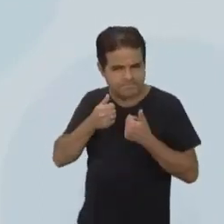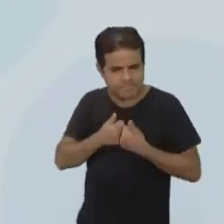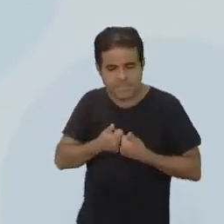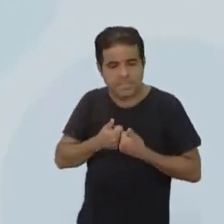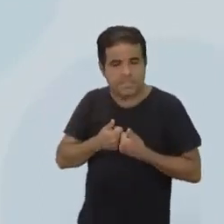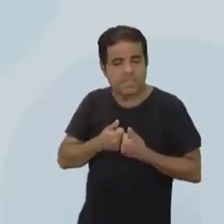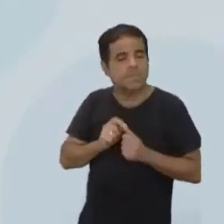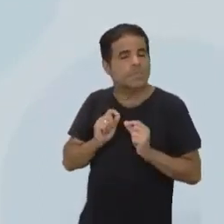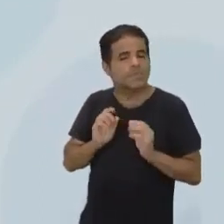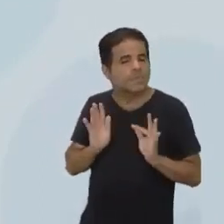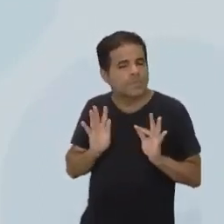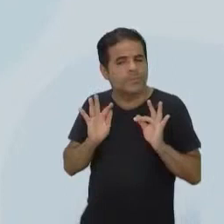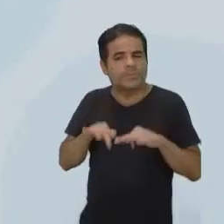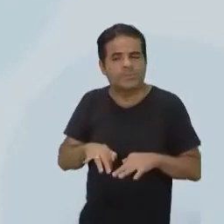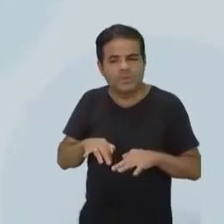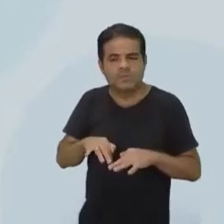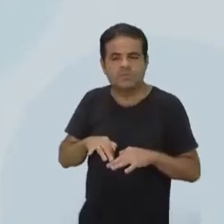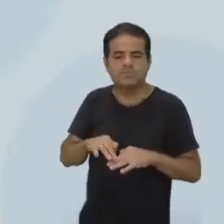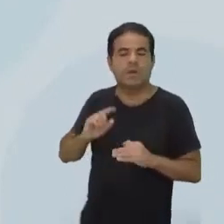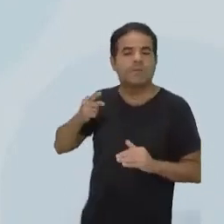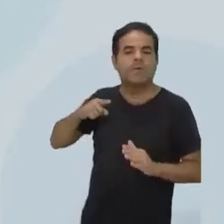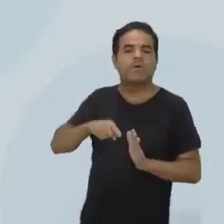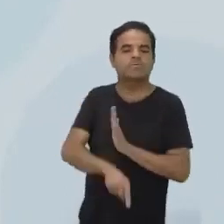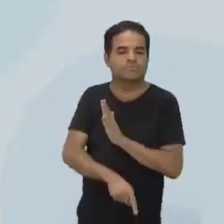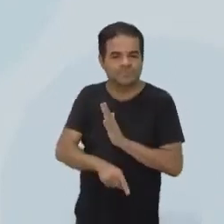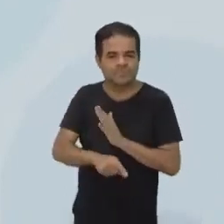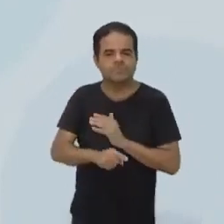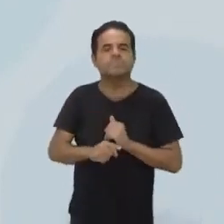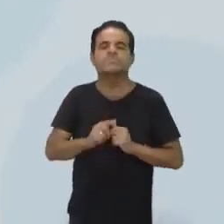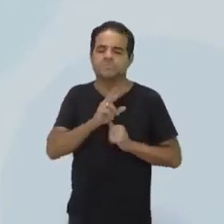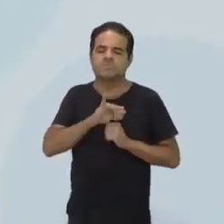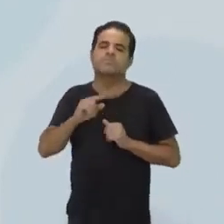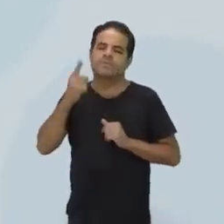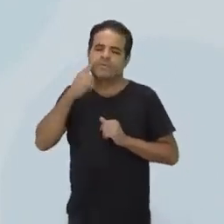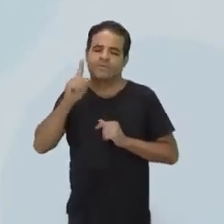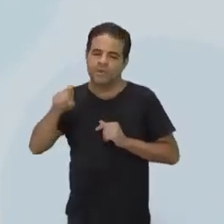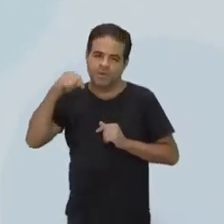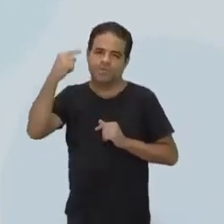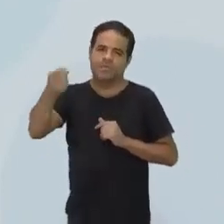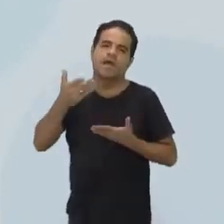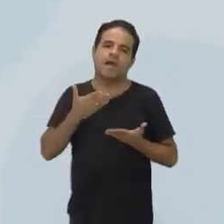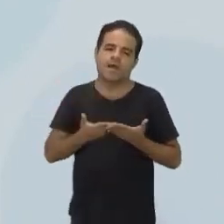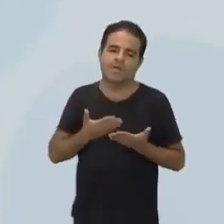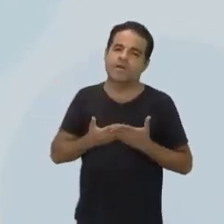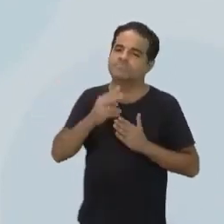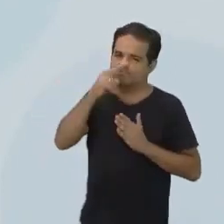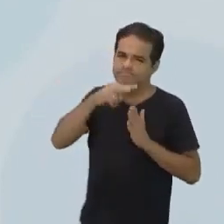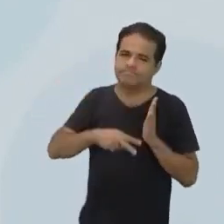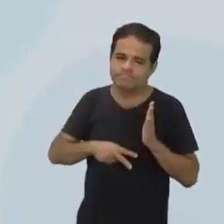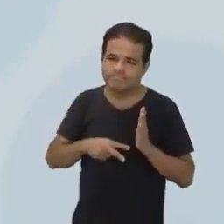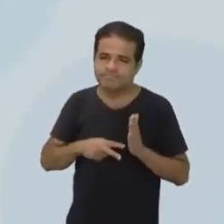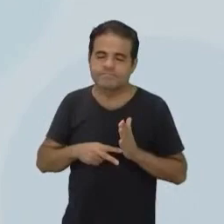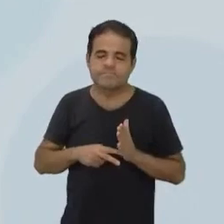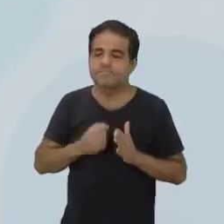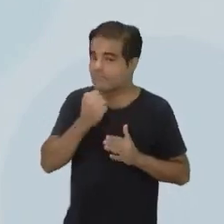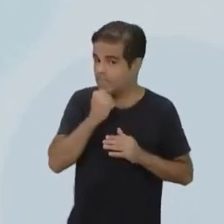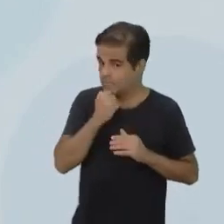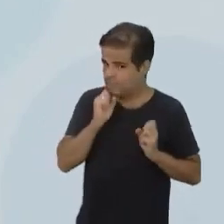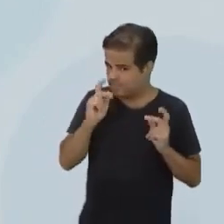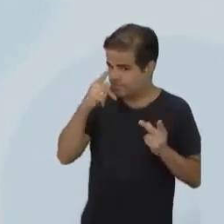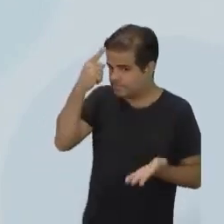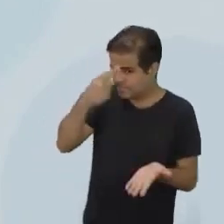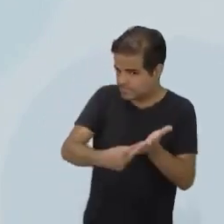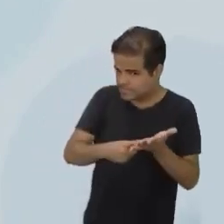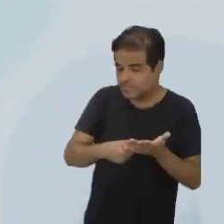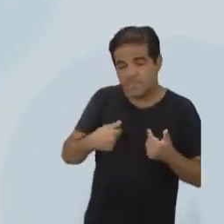E por fim aí, há o aprofundamento que a gente vai ver na nossa próxima aula com uma leitura científica, tá